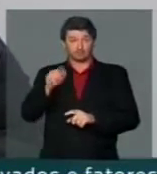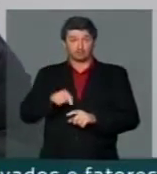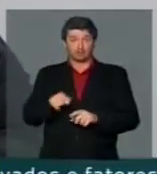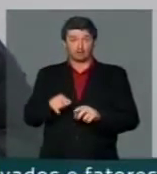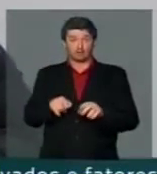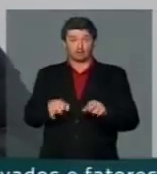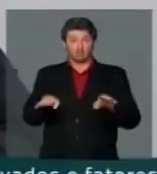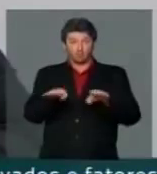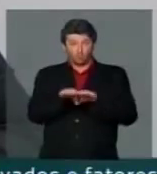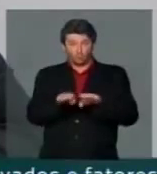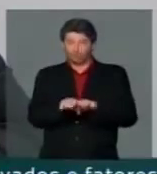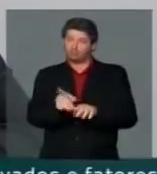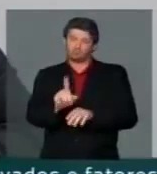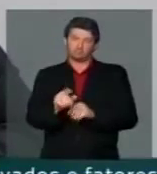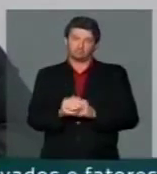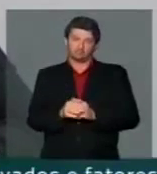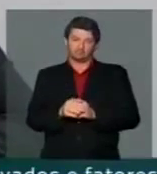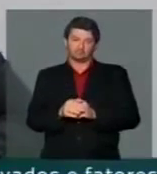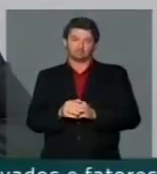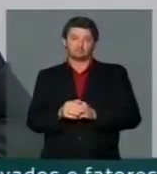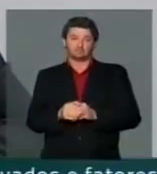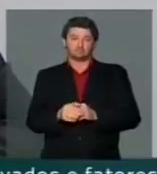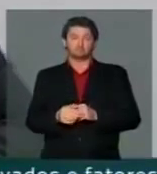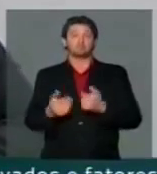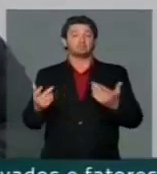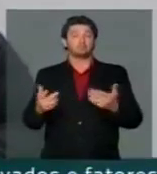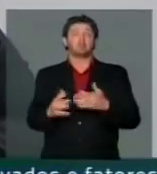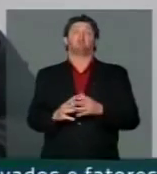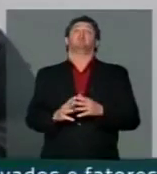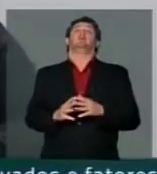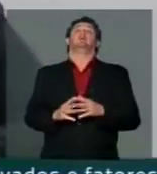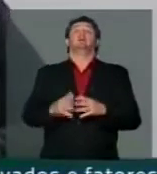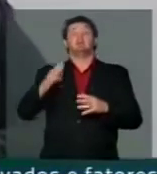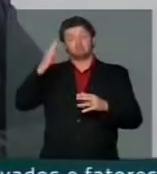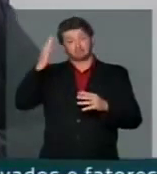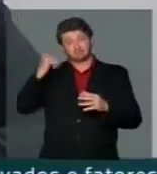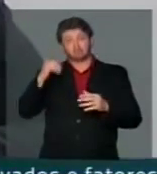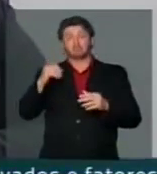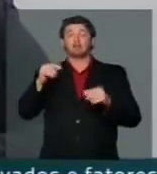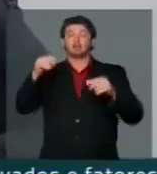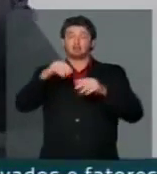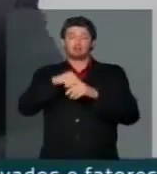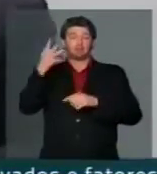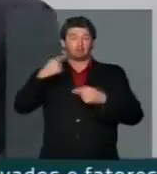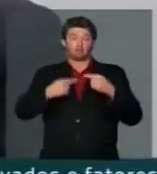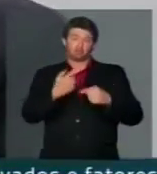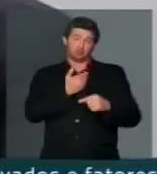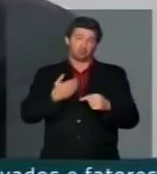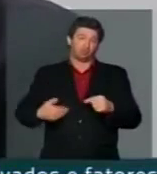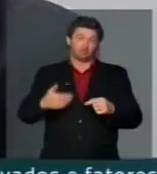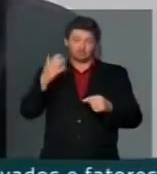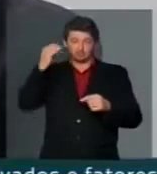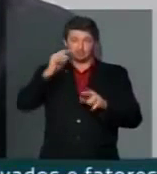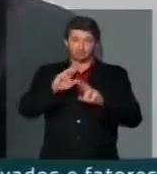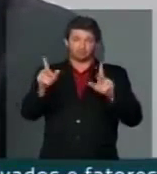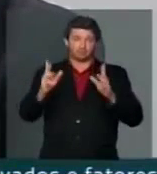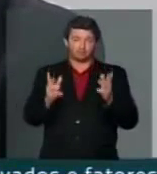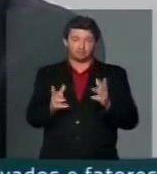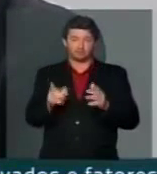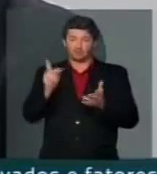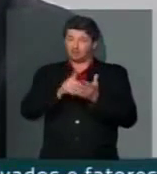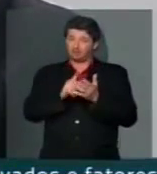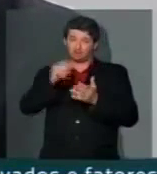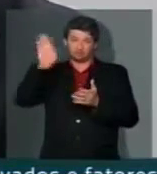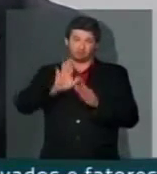homogêneos e a gente sabe, talvez, que essa força não seja o vetor determinante dentro das decisões políticas a nível governamental. Infelizmente, essa é uma